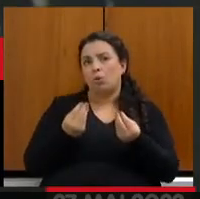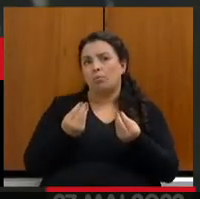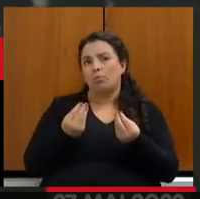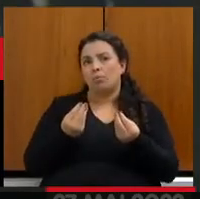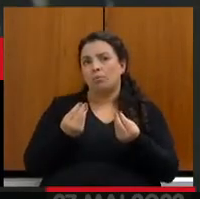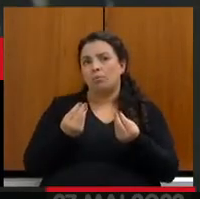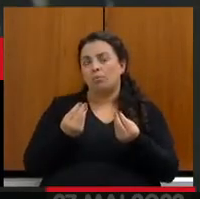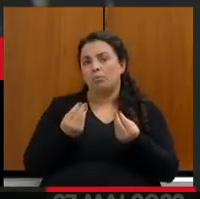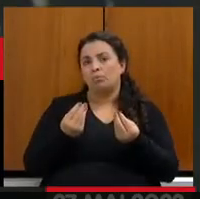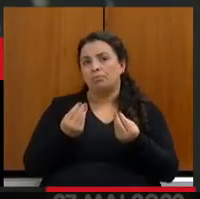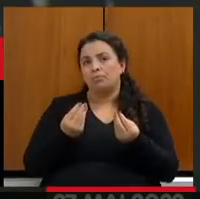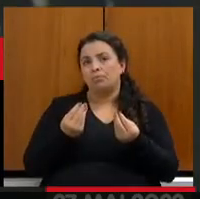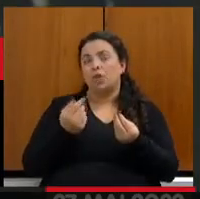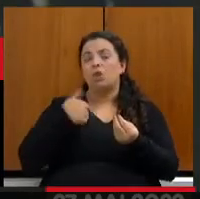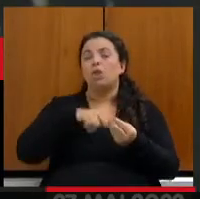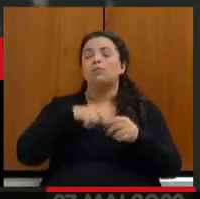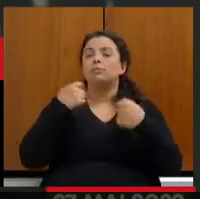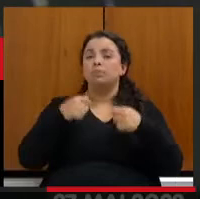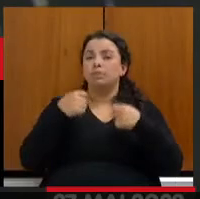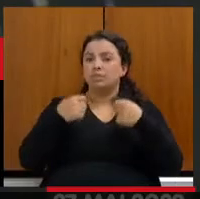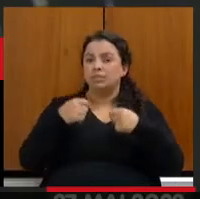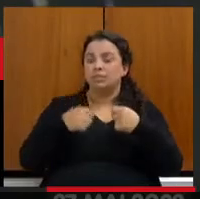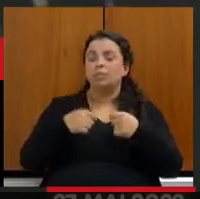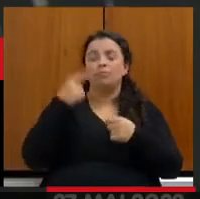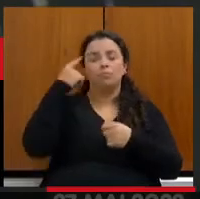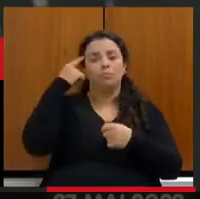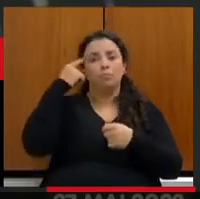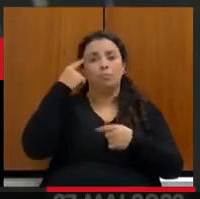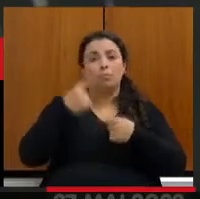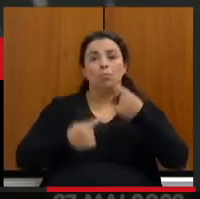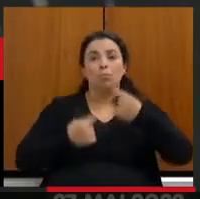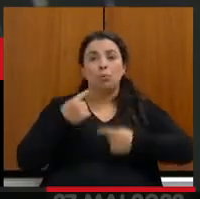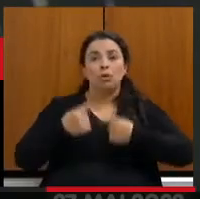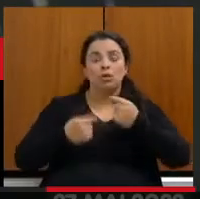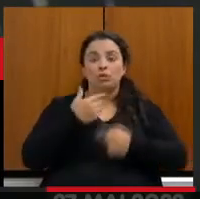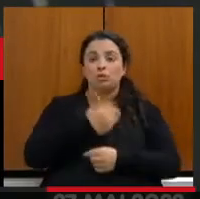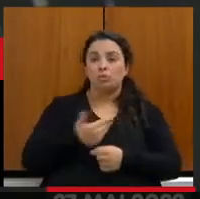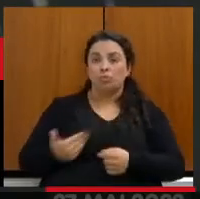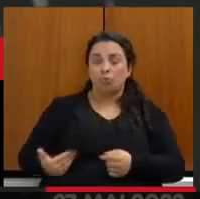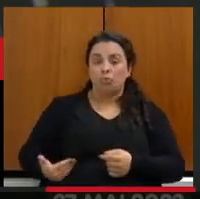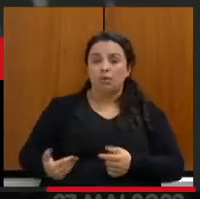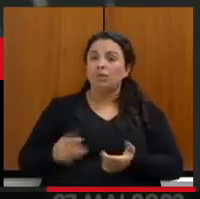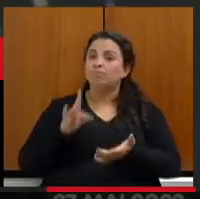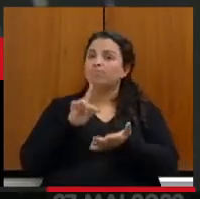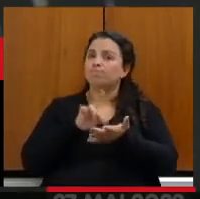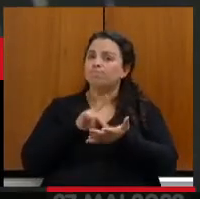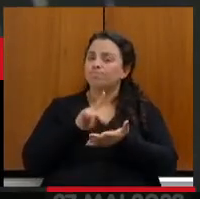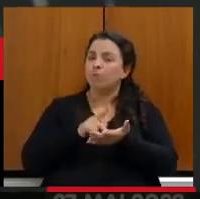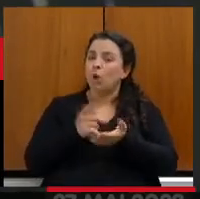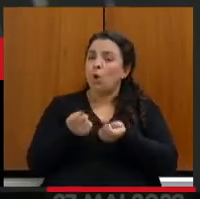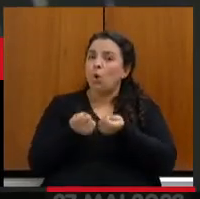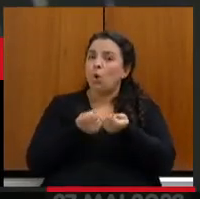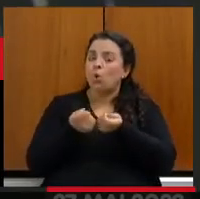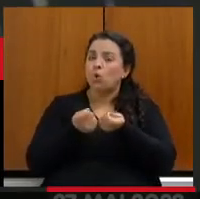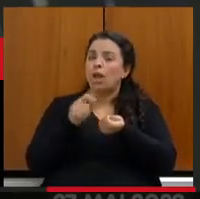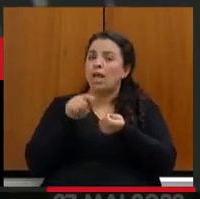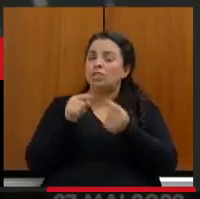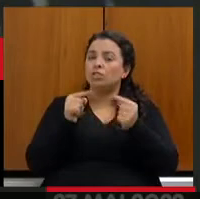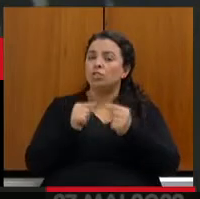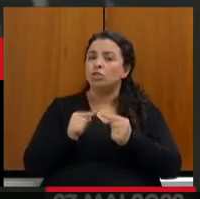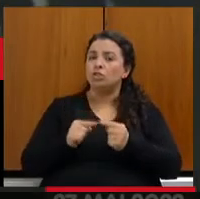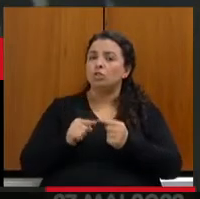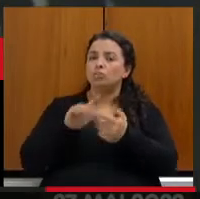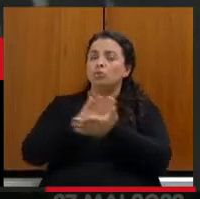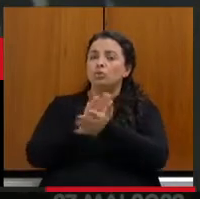apenas para indivíduos nós precisamos pensar em políticas públicas que efetivamente controlem esses modos de extermínio e que